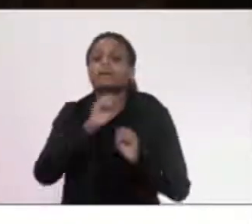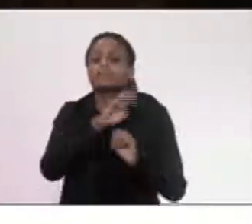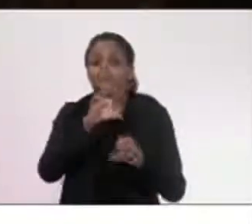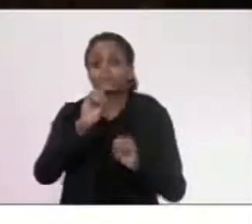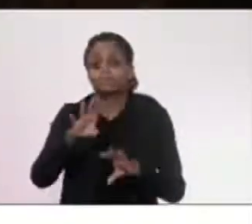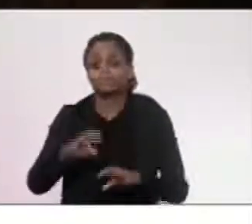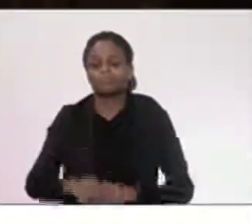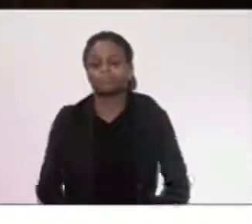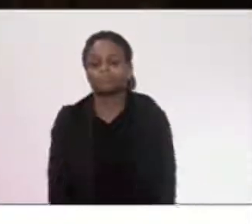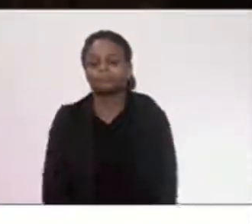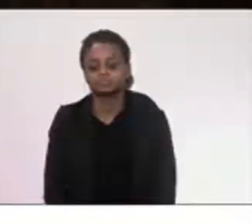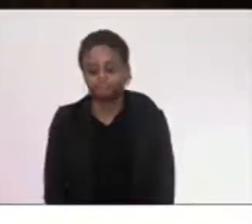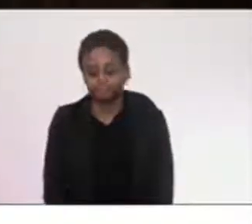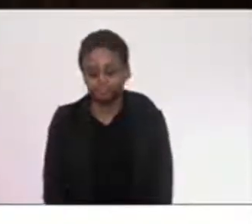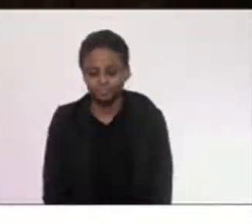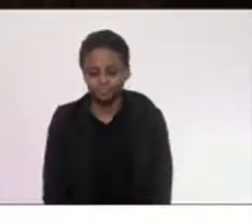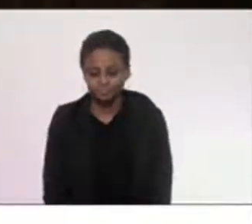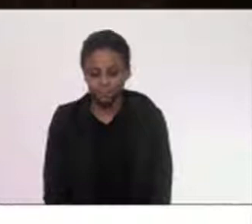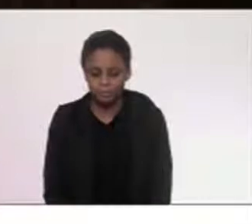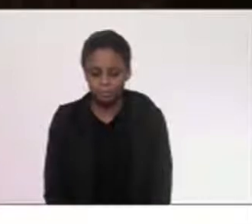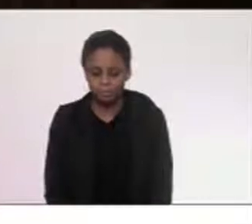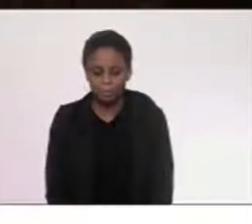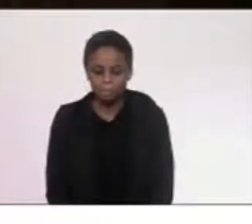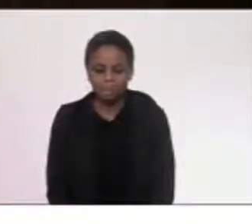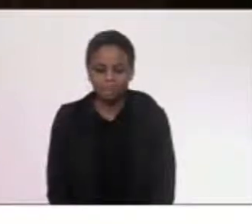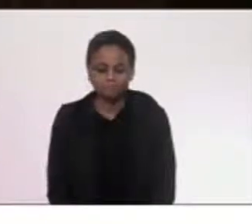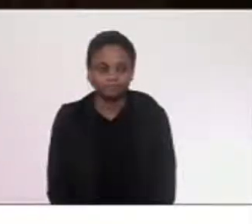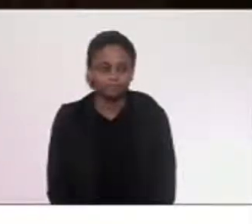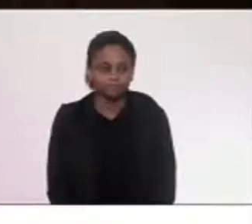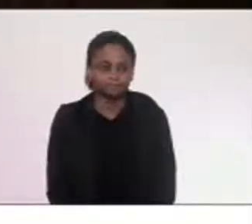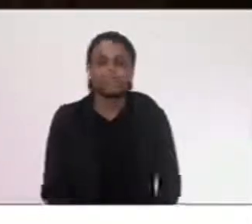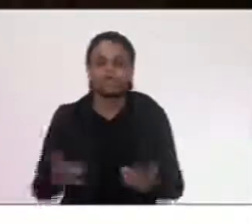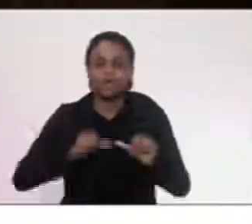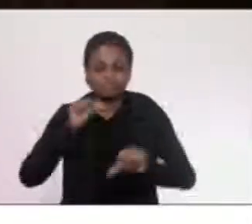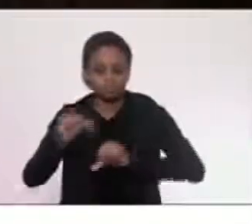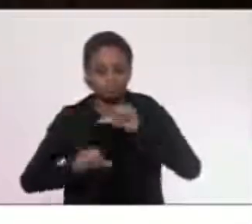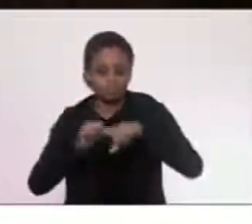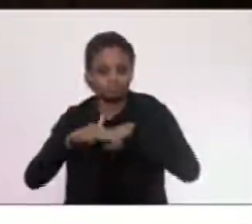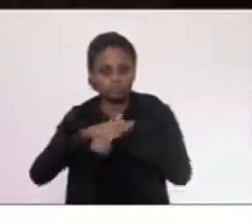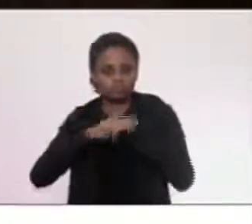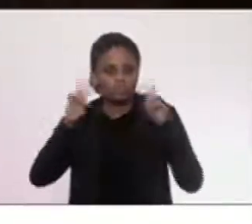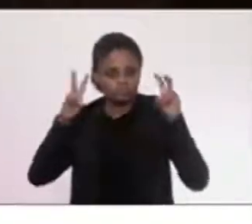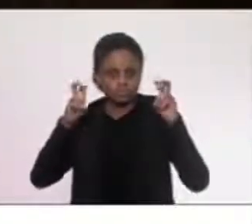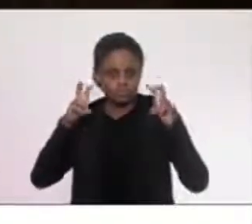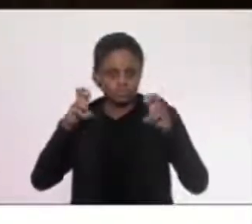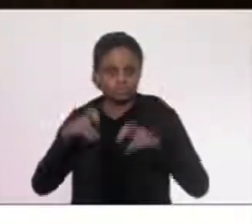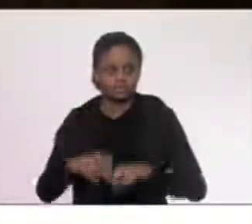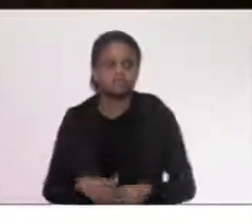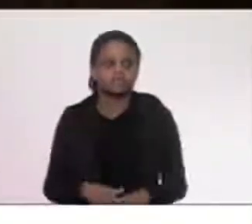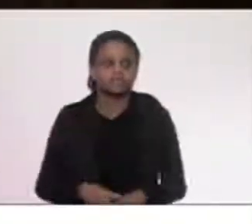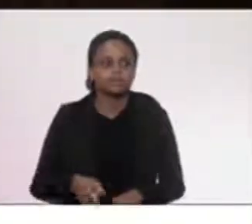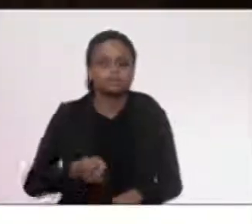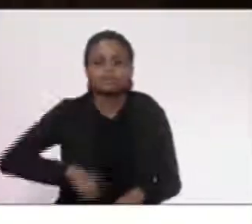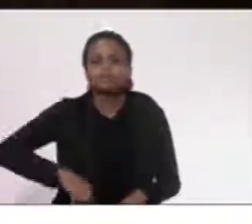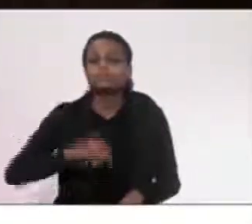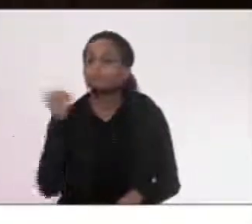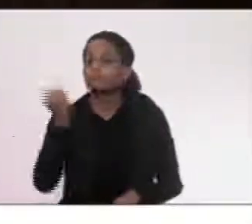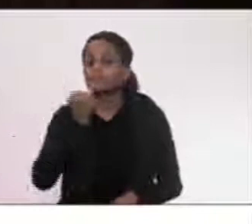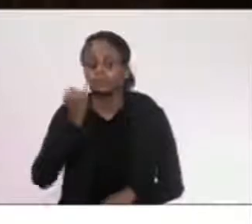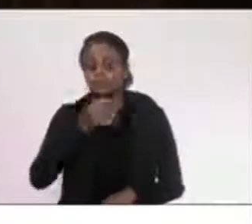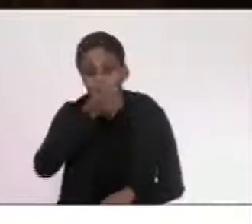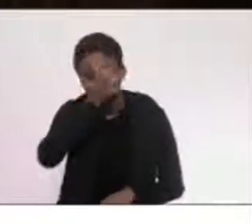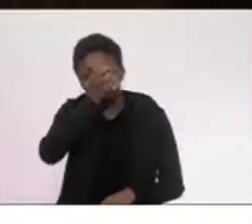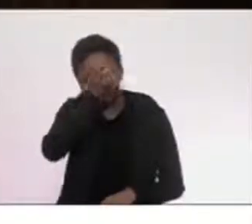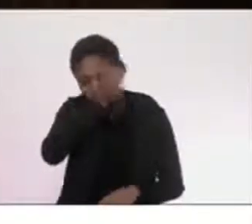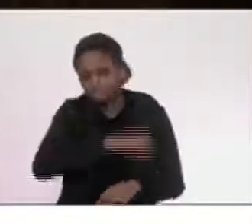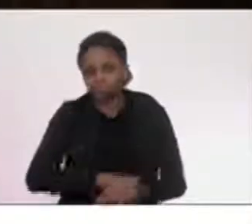educação. E aí, senhor presidente, eu quero mudar de assunto aqui para um tema que para a gente é fundamental, que